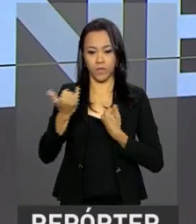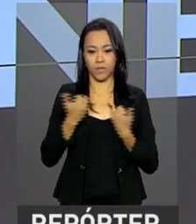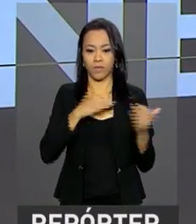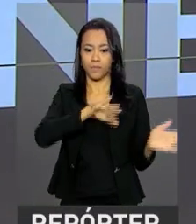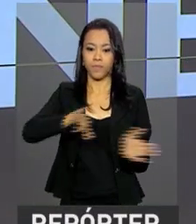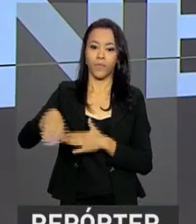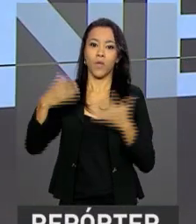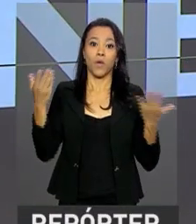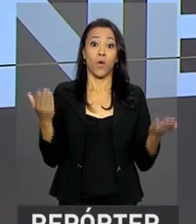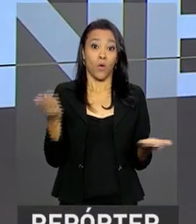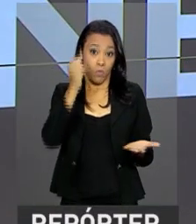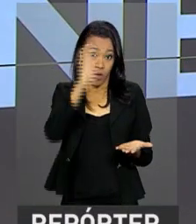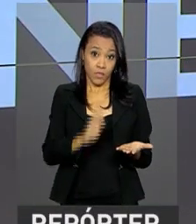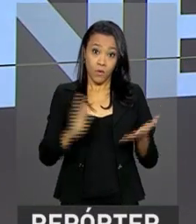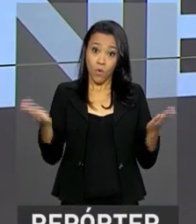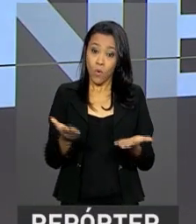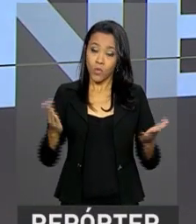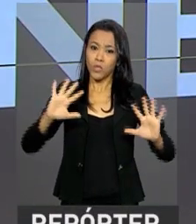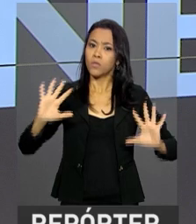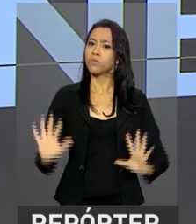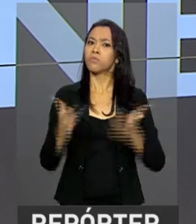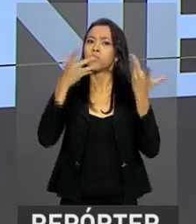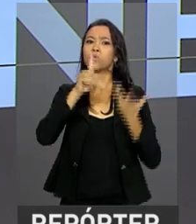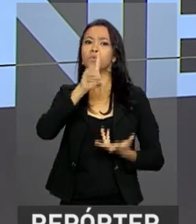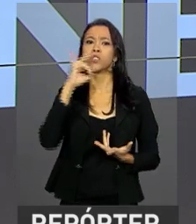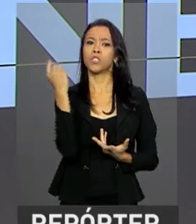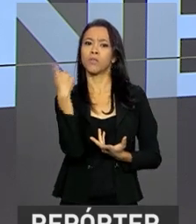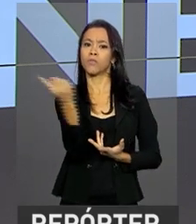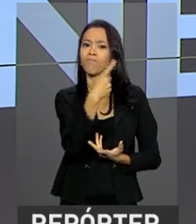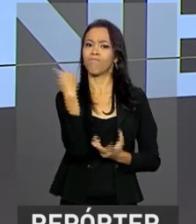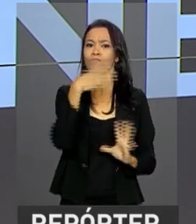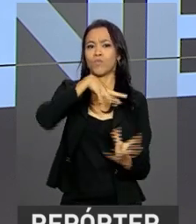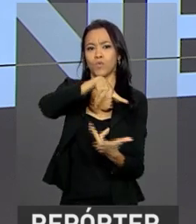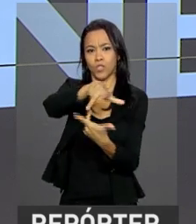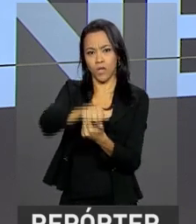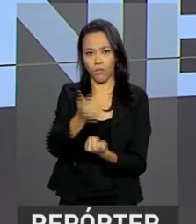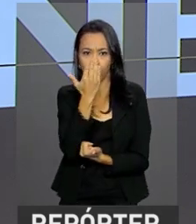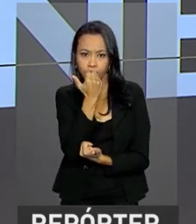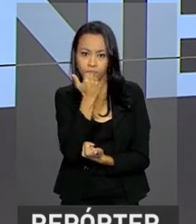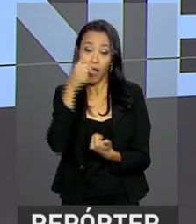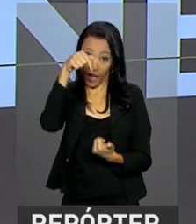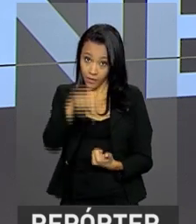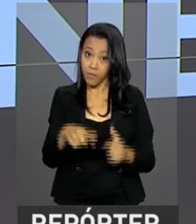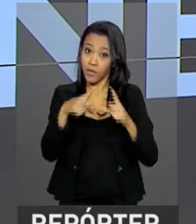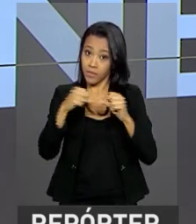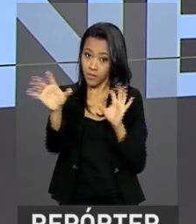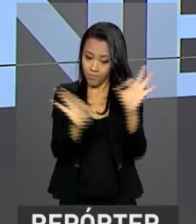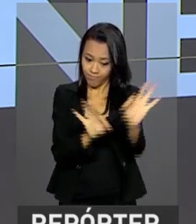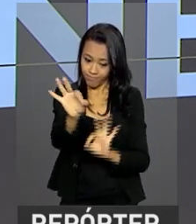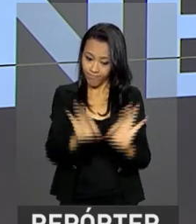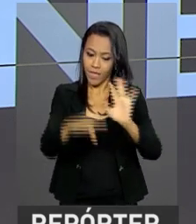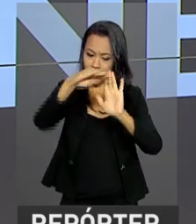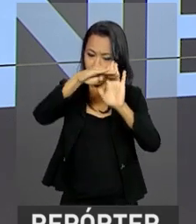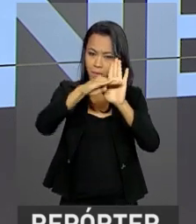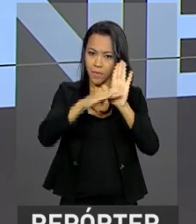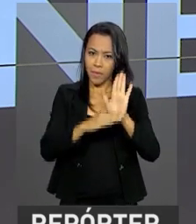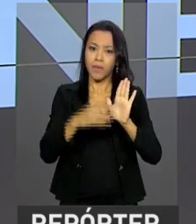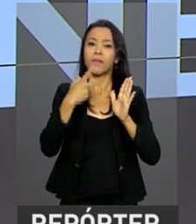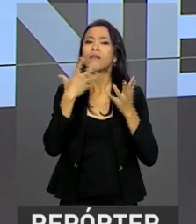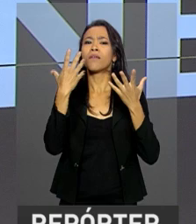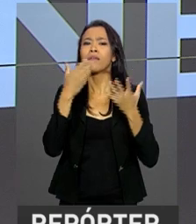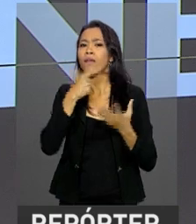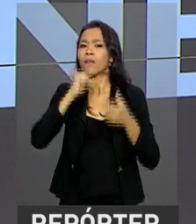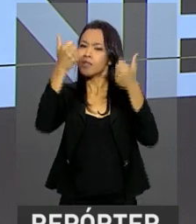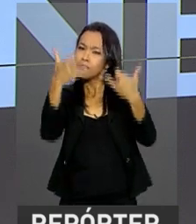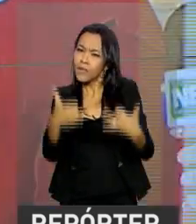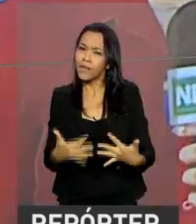comemora hoje O Dia Mundial da Alimentação um evento em Brasília Celebra a data quem traz as informações pra gente ao vivo